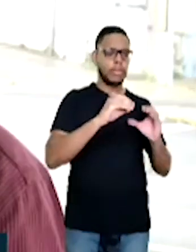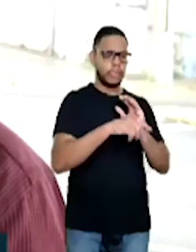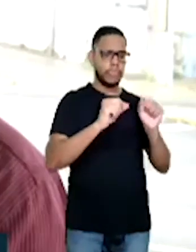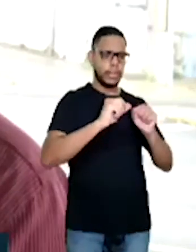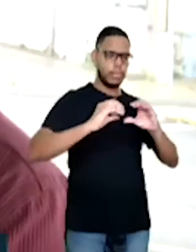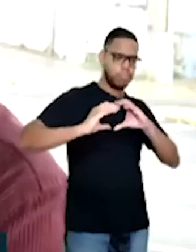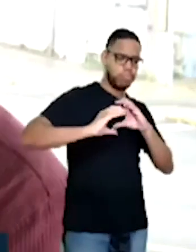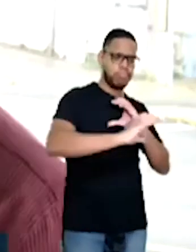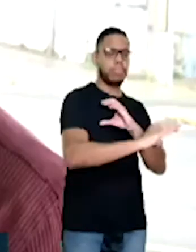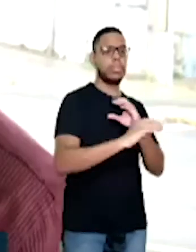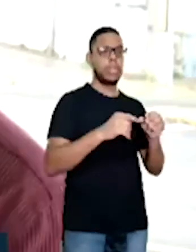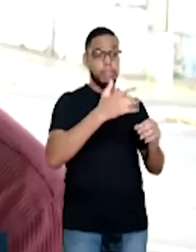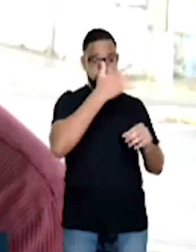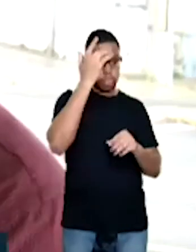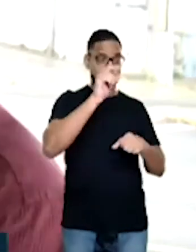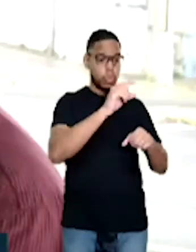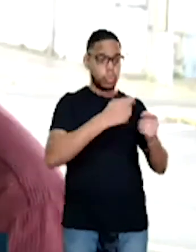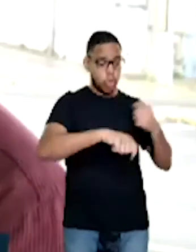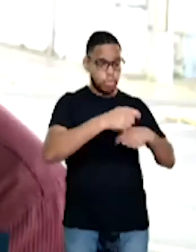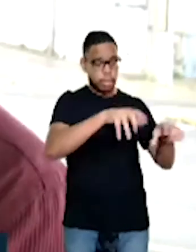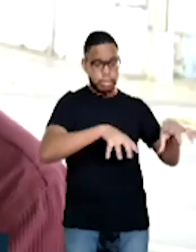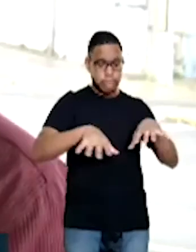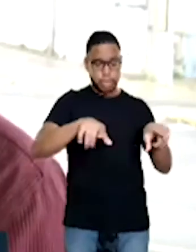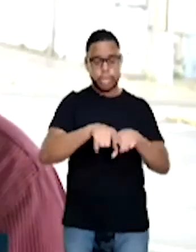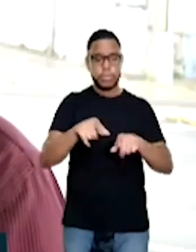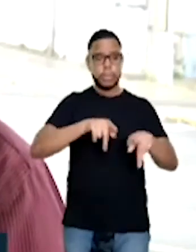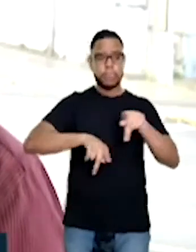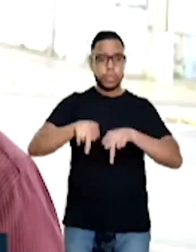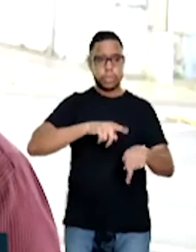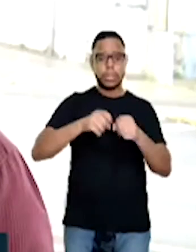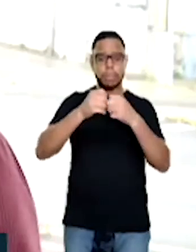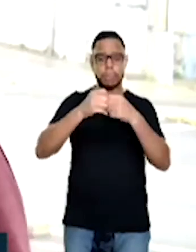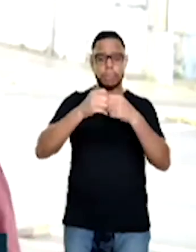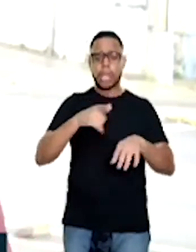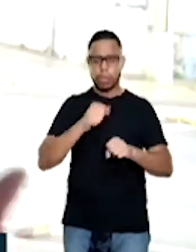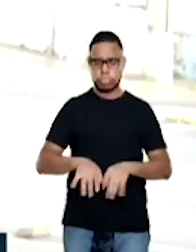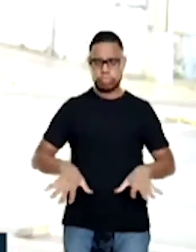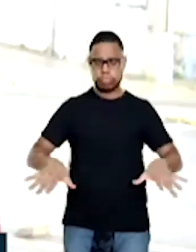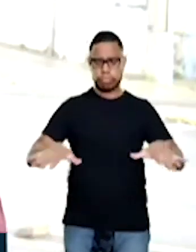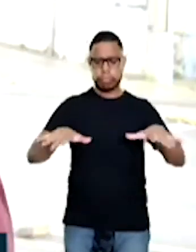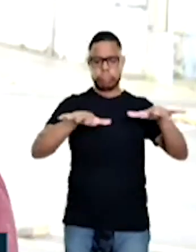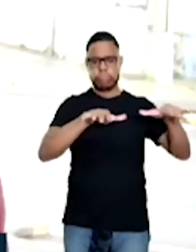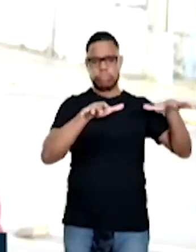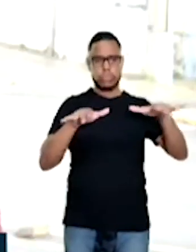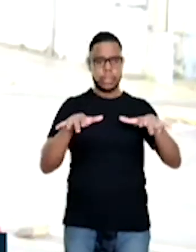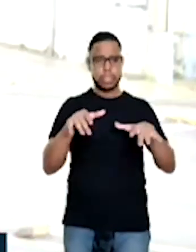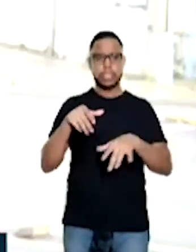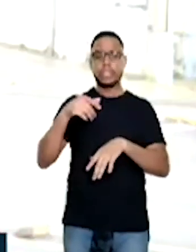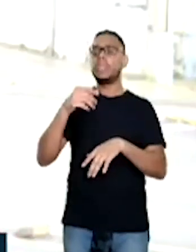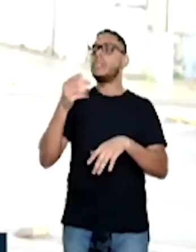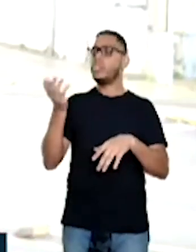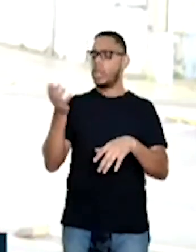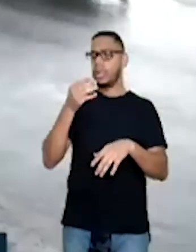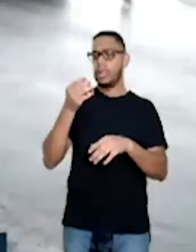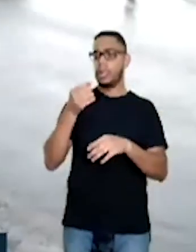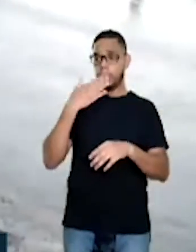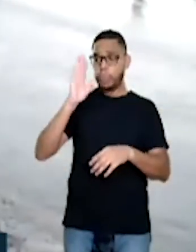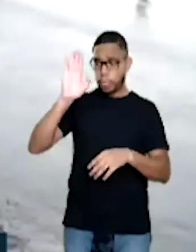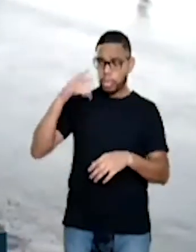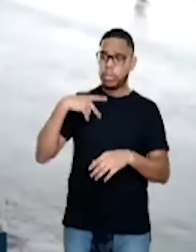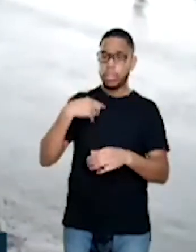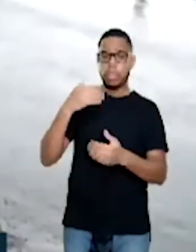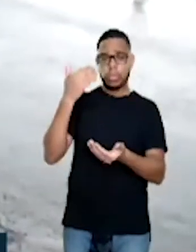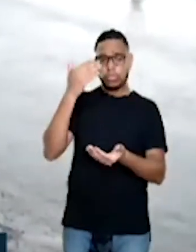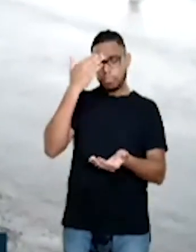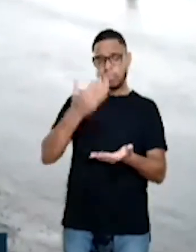esse comerciante e toda a população aqui não tenha o acúmulo de água. Então é isso que nós esperamos. Prefeito, prometeu, tem que cumprir. É isso que nós esperamos de você. Na